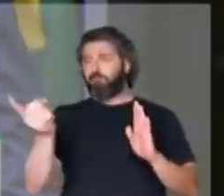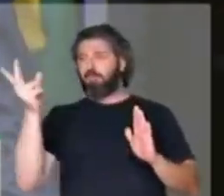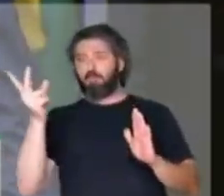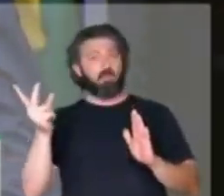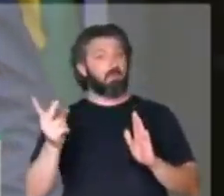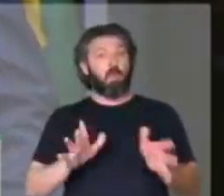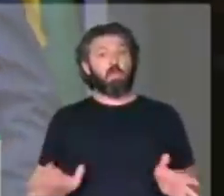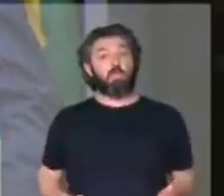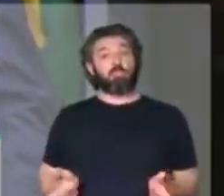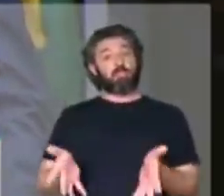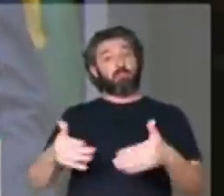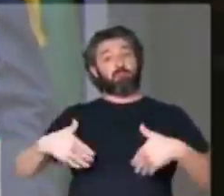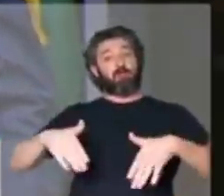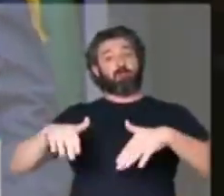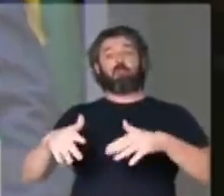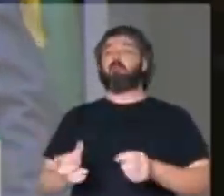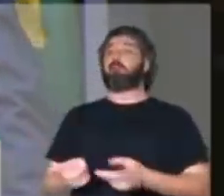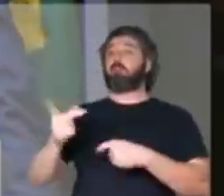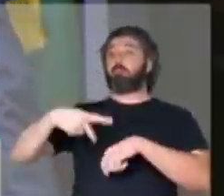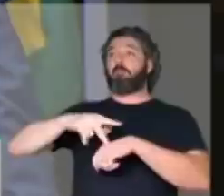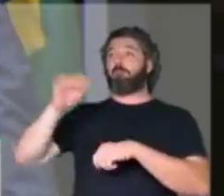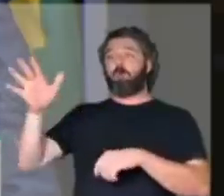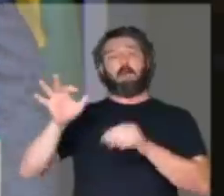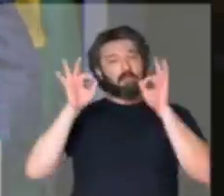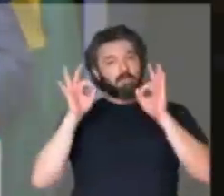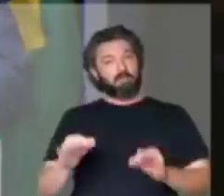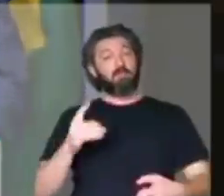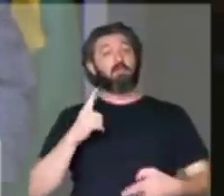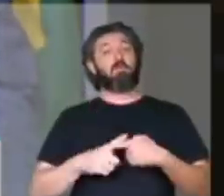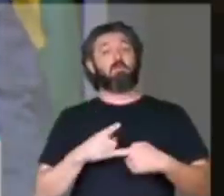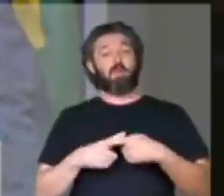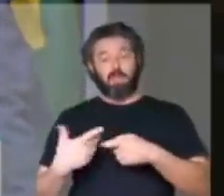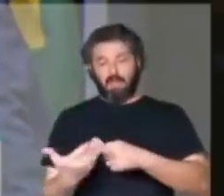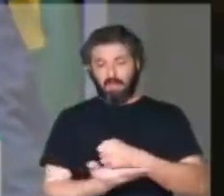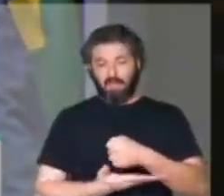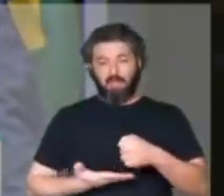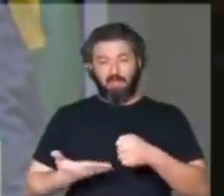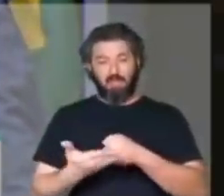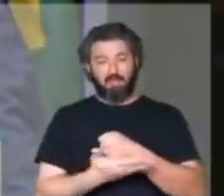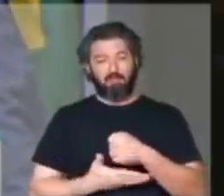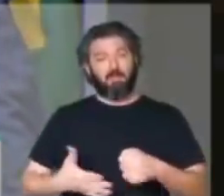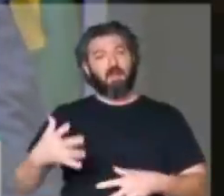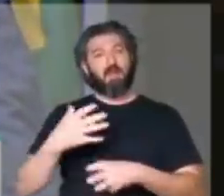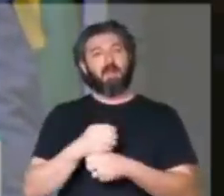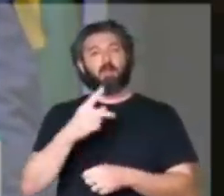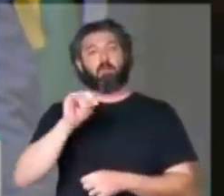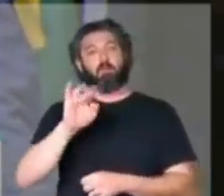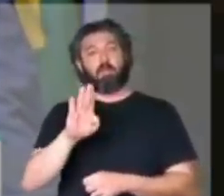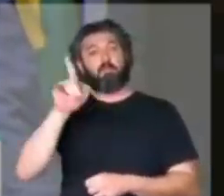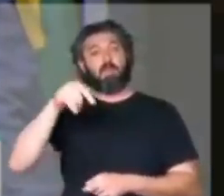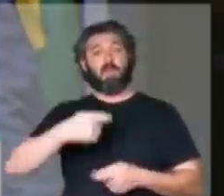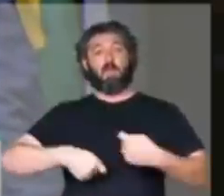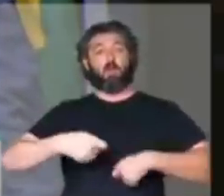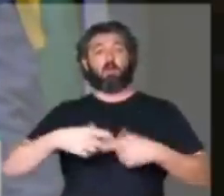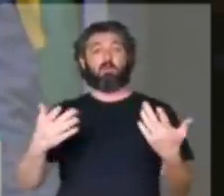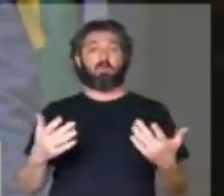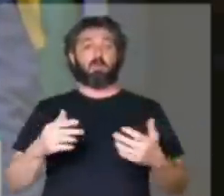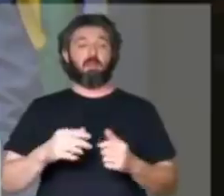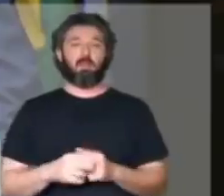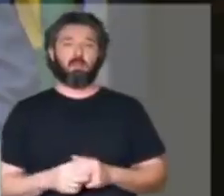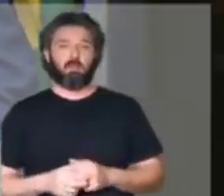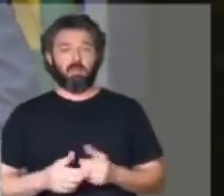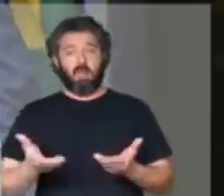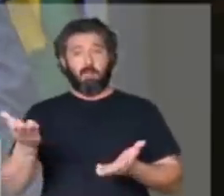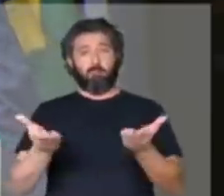incentiva a exportação, justamente porque um dos pilares para o cálculo do PIB é a balança comercial. E